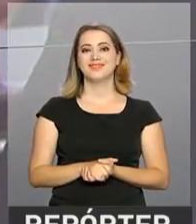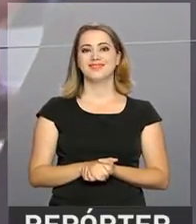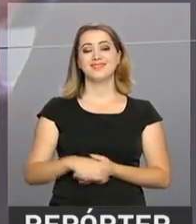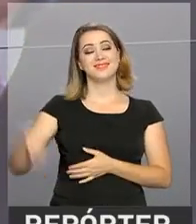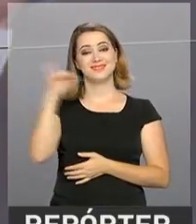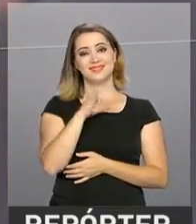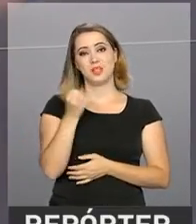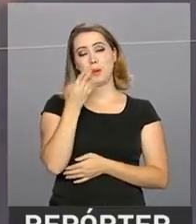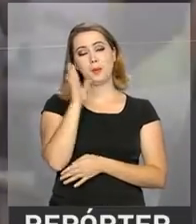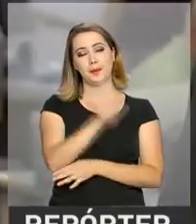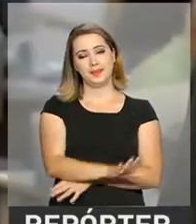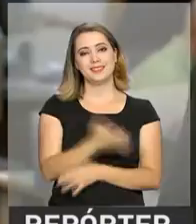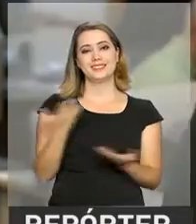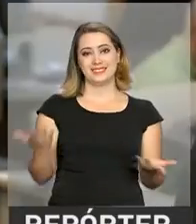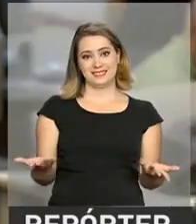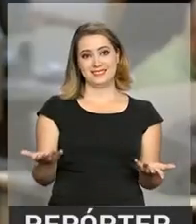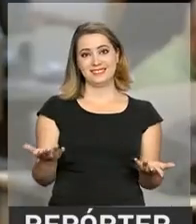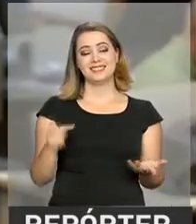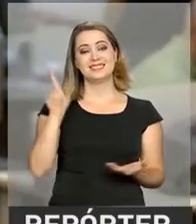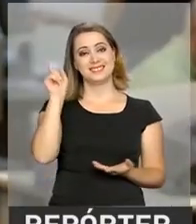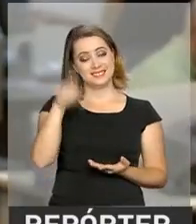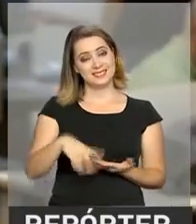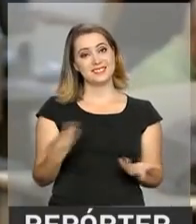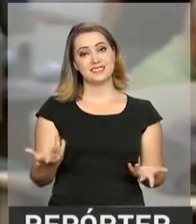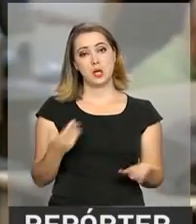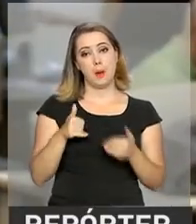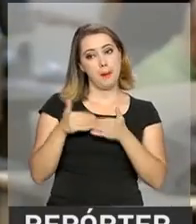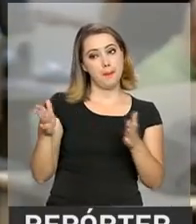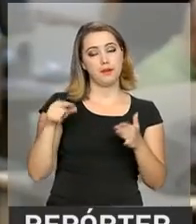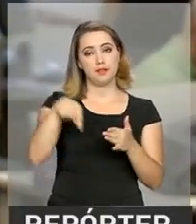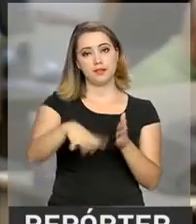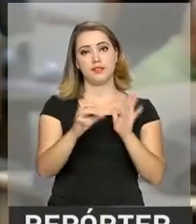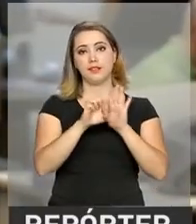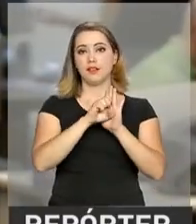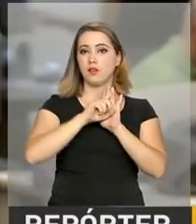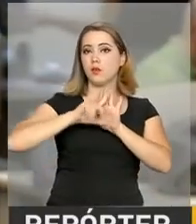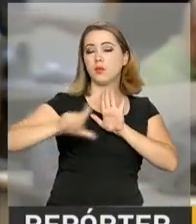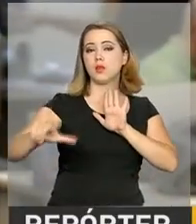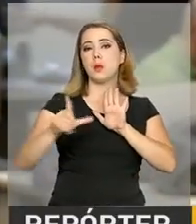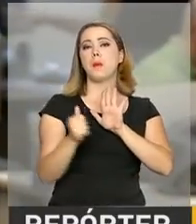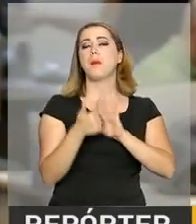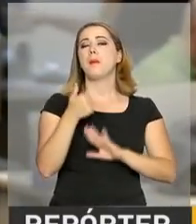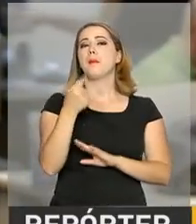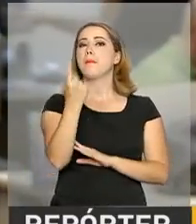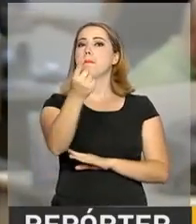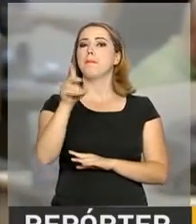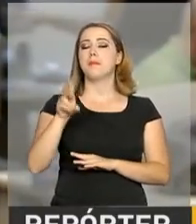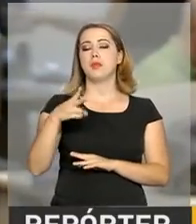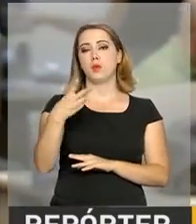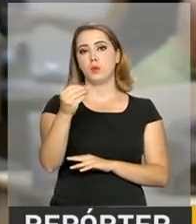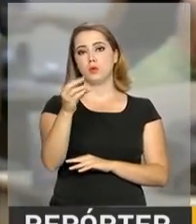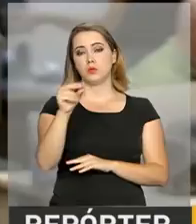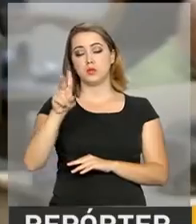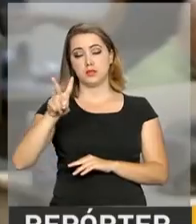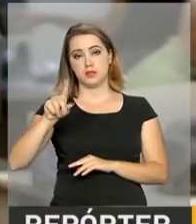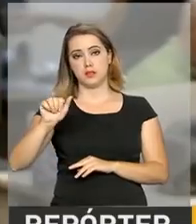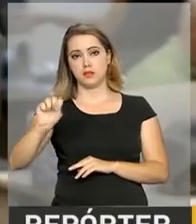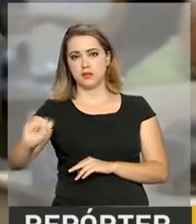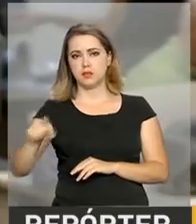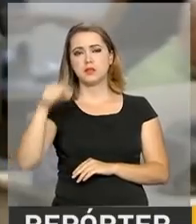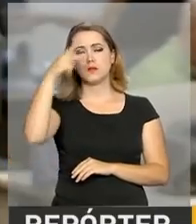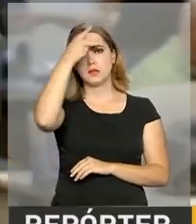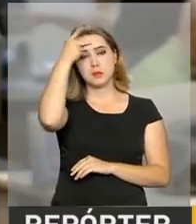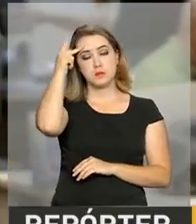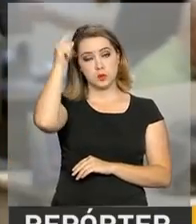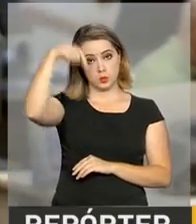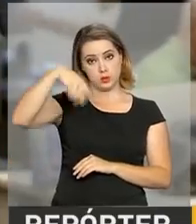Olá, Roberto, boa tarde. Pois é, foram abertas neste edital 1.200 vagas para médicos brasileiros. Como você disse, os interessados